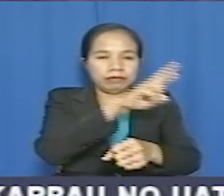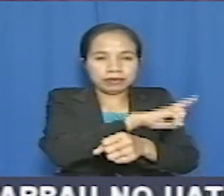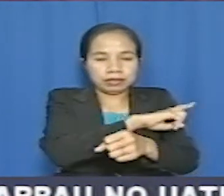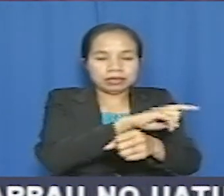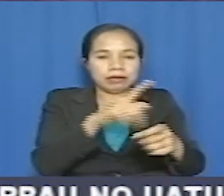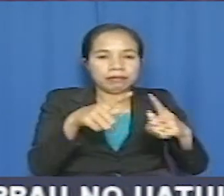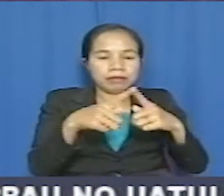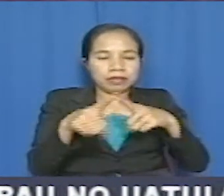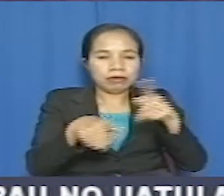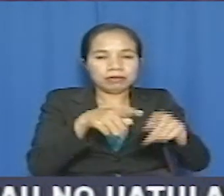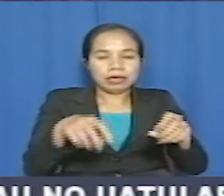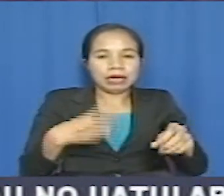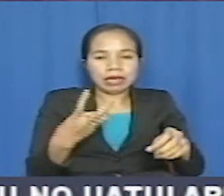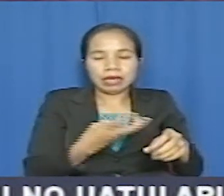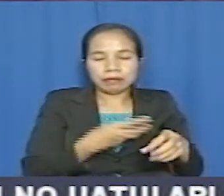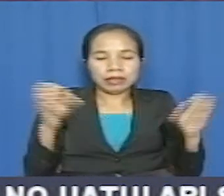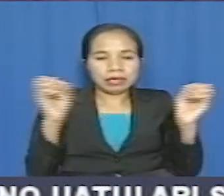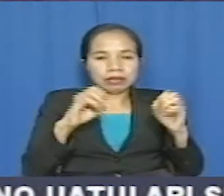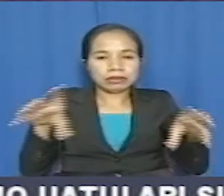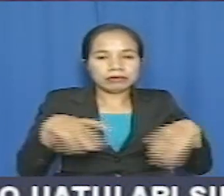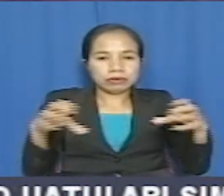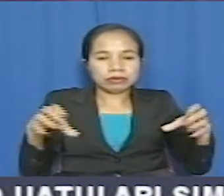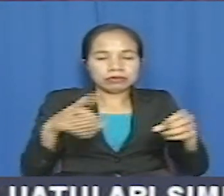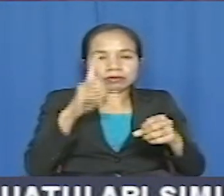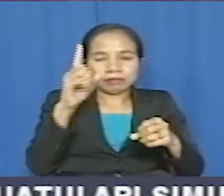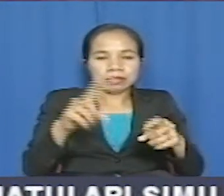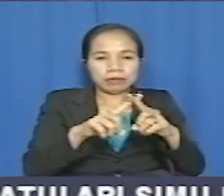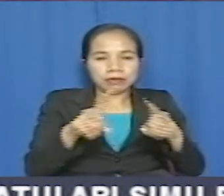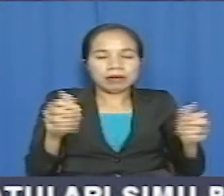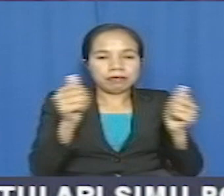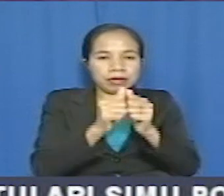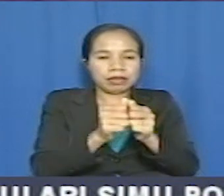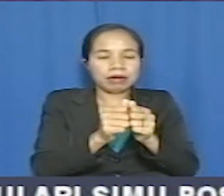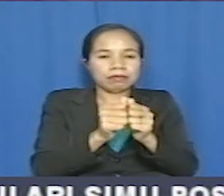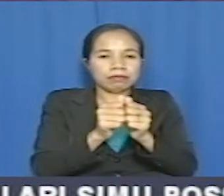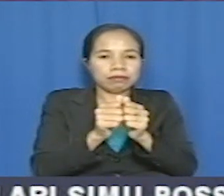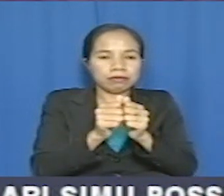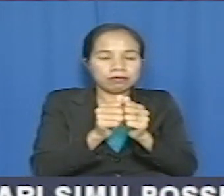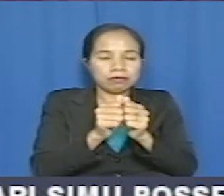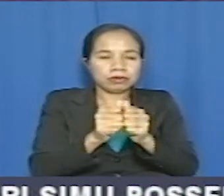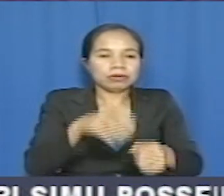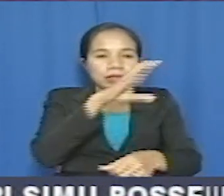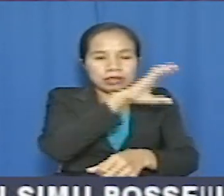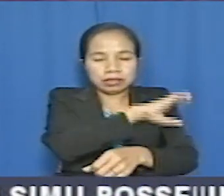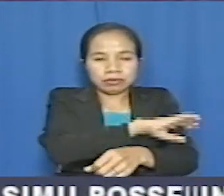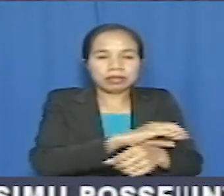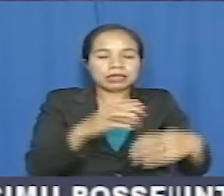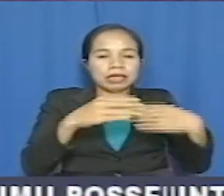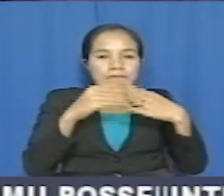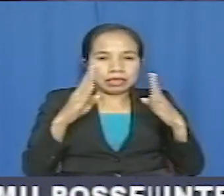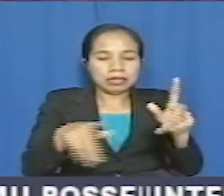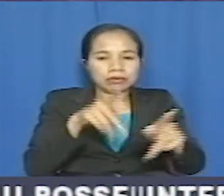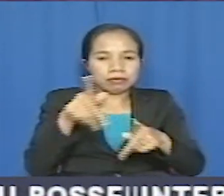ami da serviço mesa ami barro e tinha segurança cira PNDL por exemplo ami barro e tinha líder comunitário cira